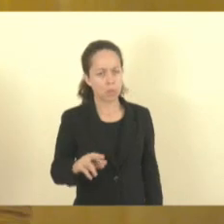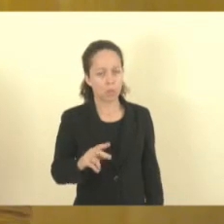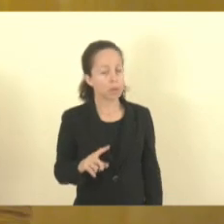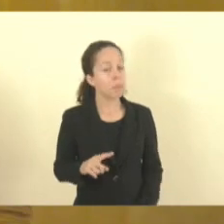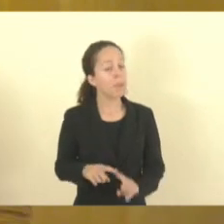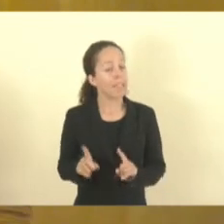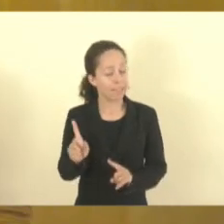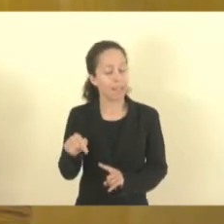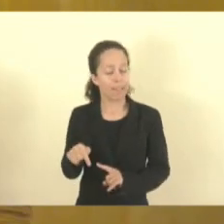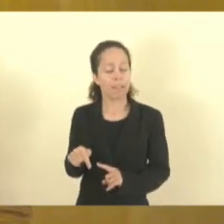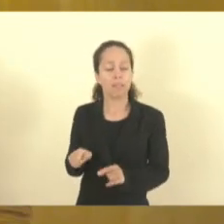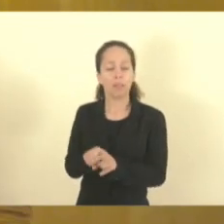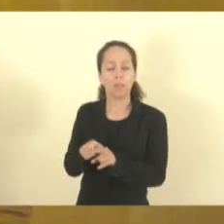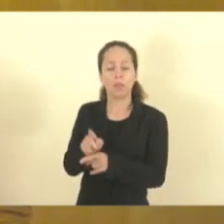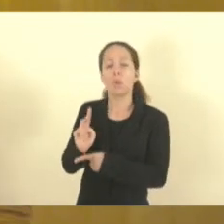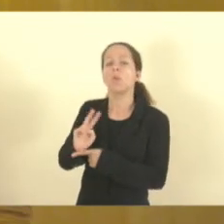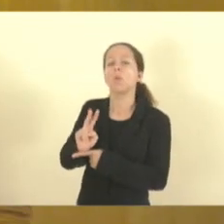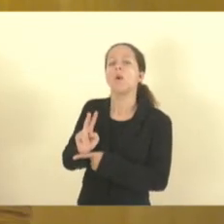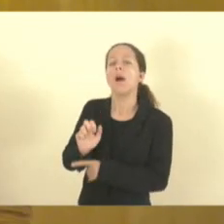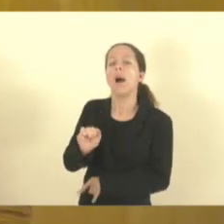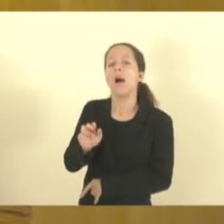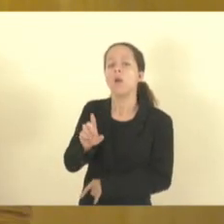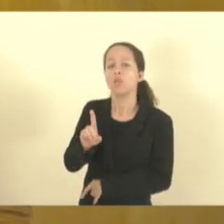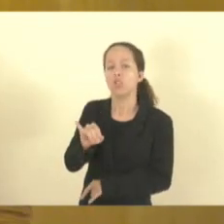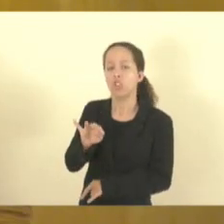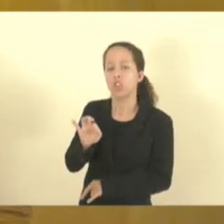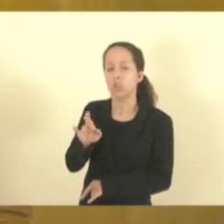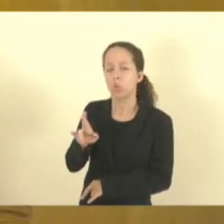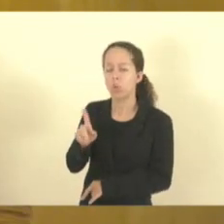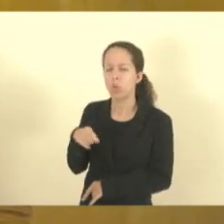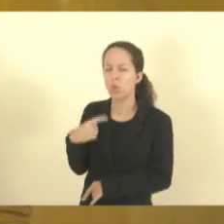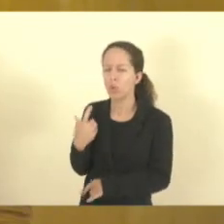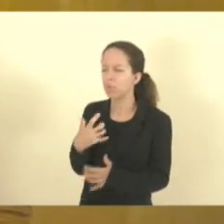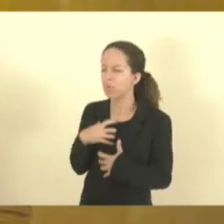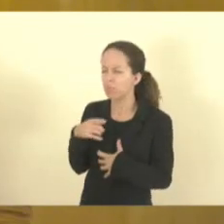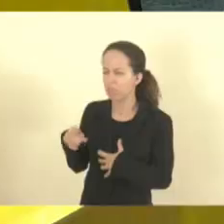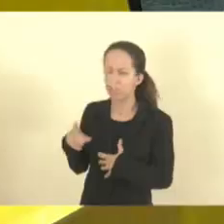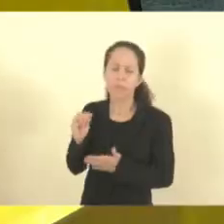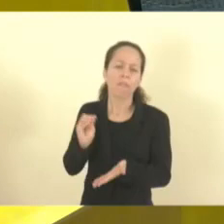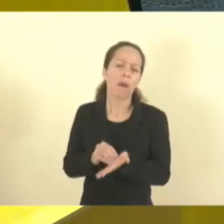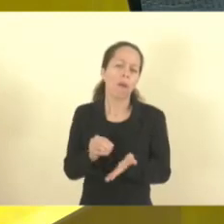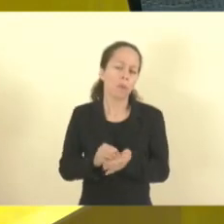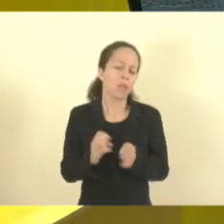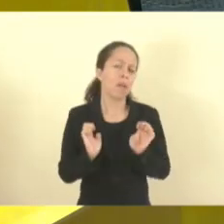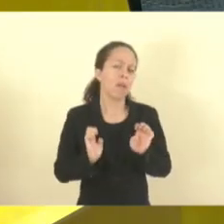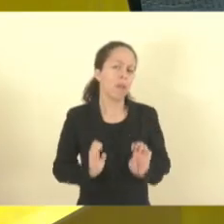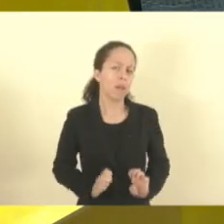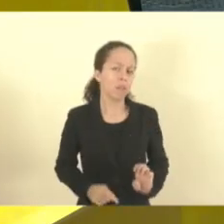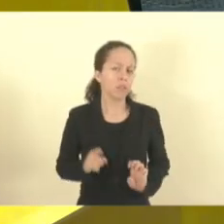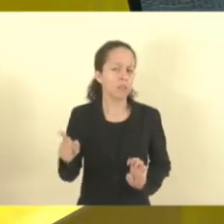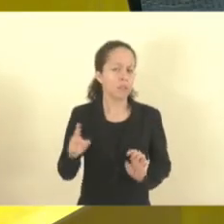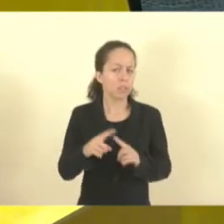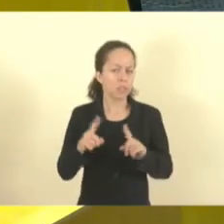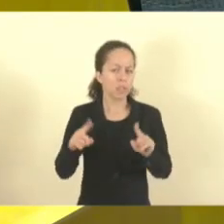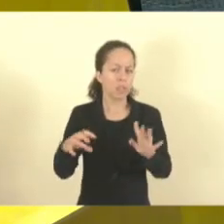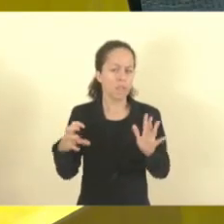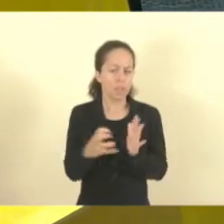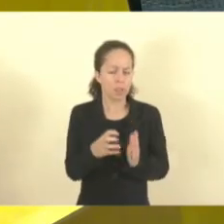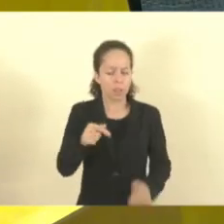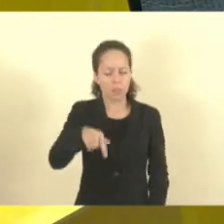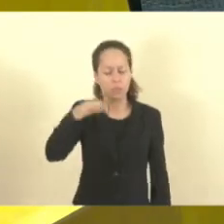controle externo de nosso Estado, o que para nós é uma questão no mínimo antiética de um servidor do Estado